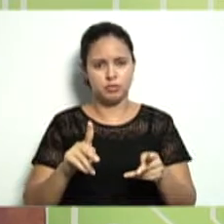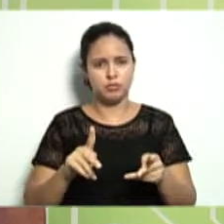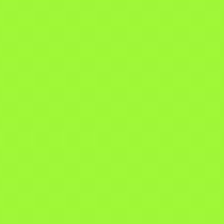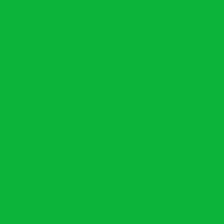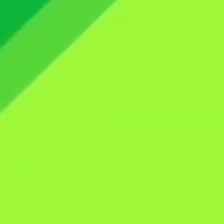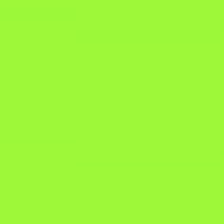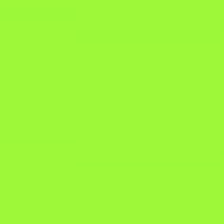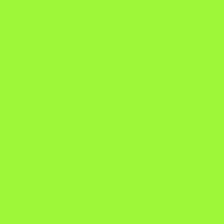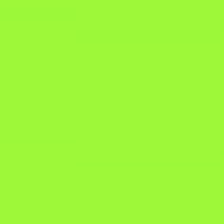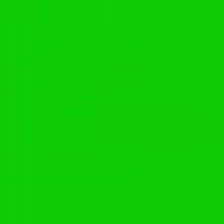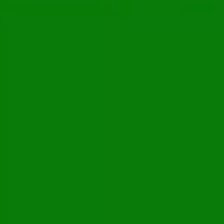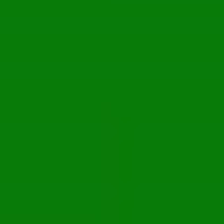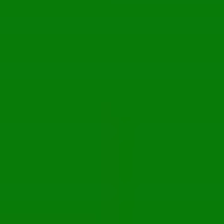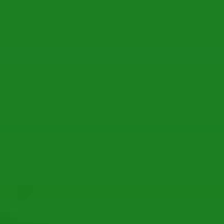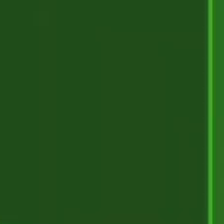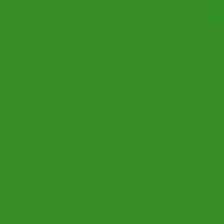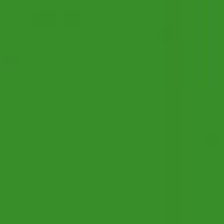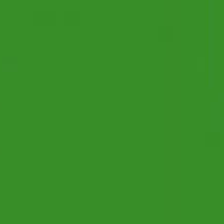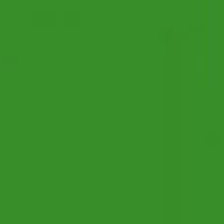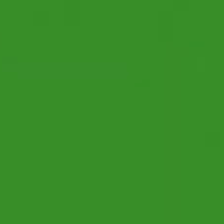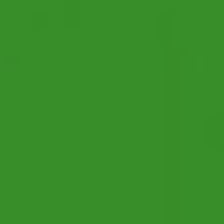sala.